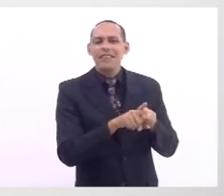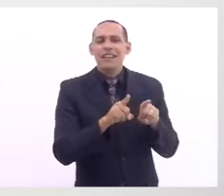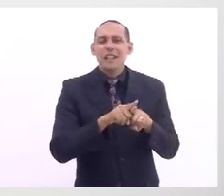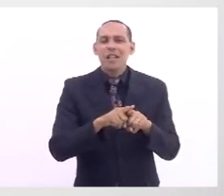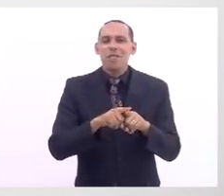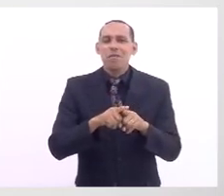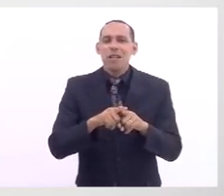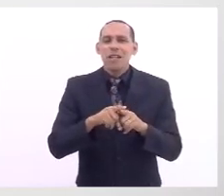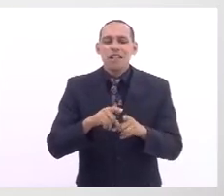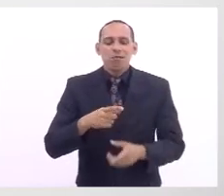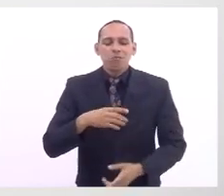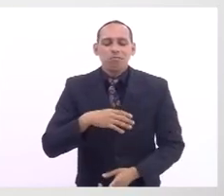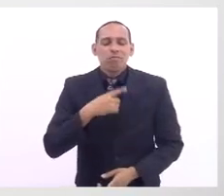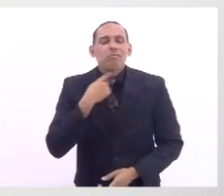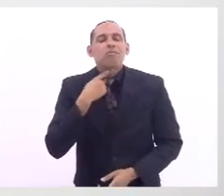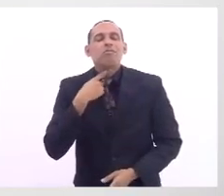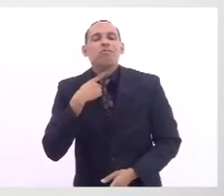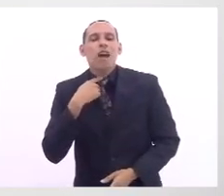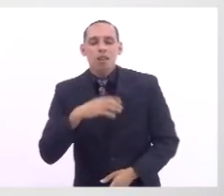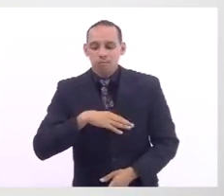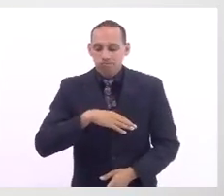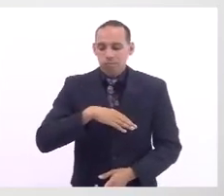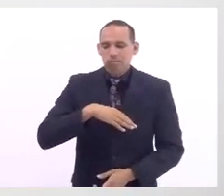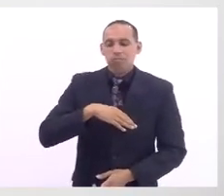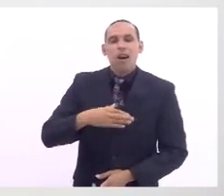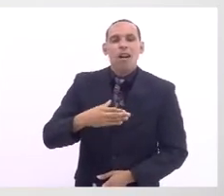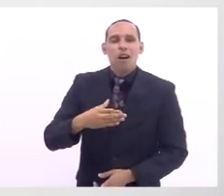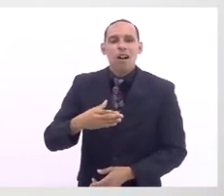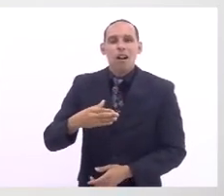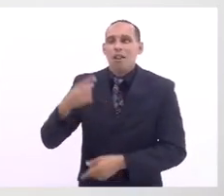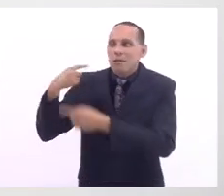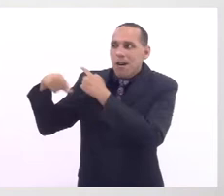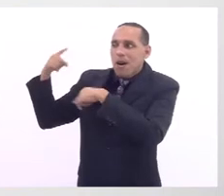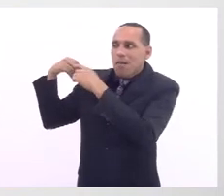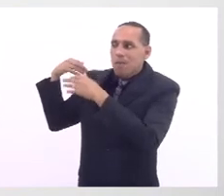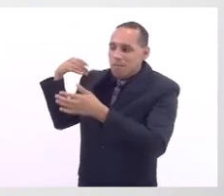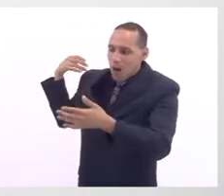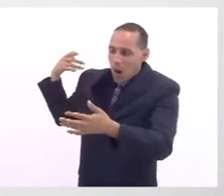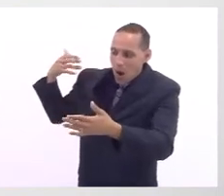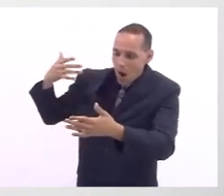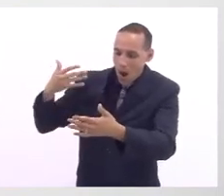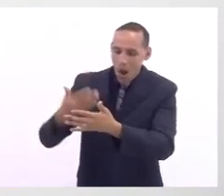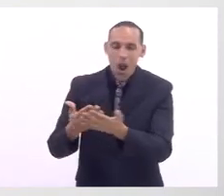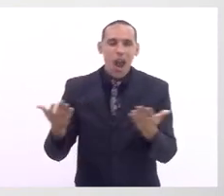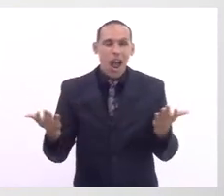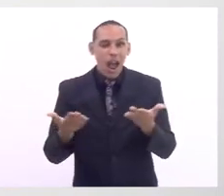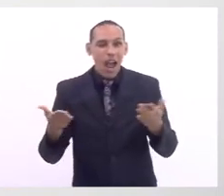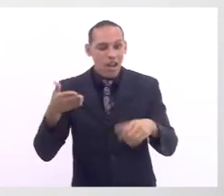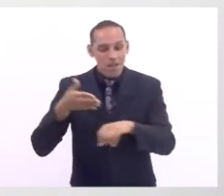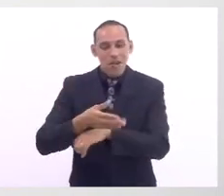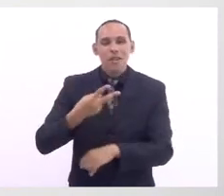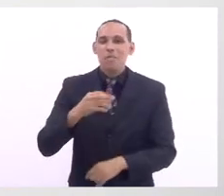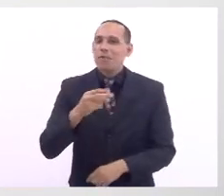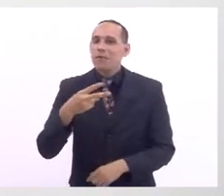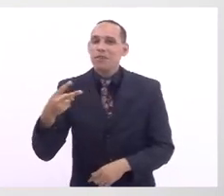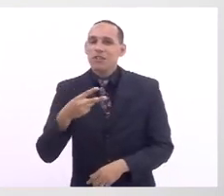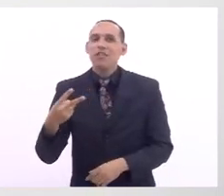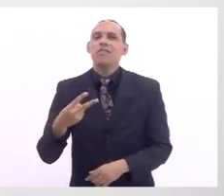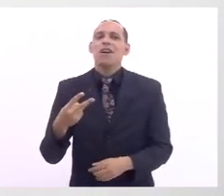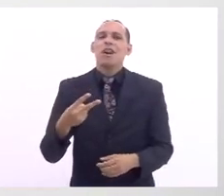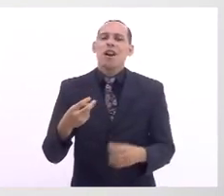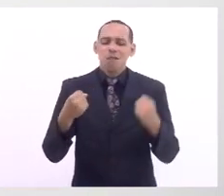começaram invada 2022 com essa força com esse poder de construção e com esse amor